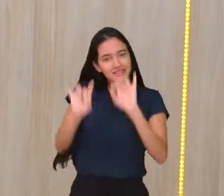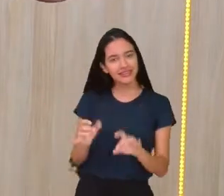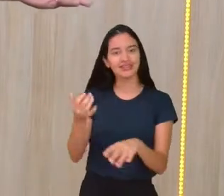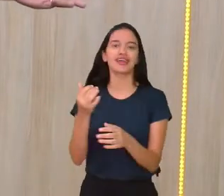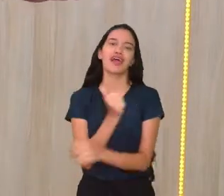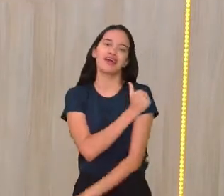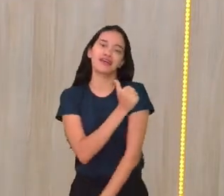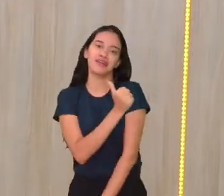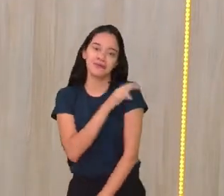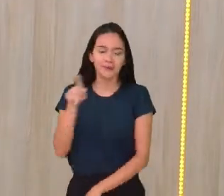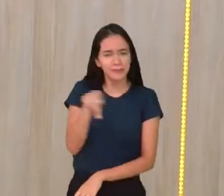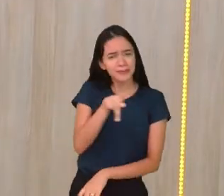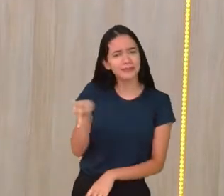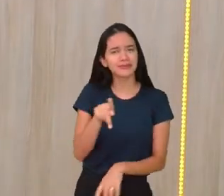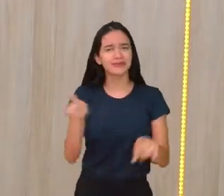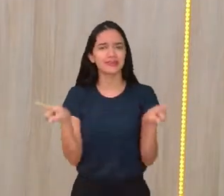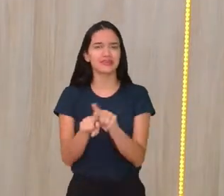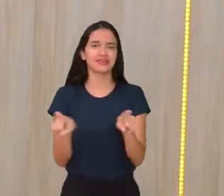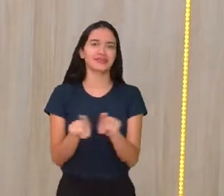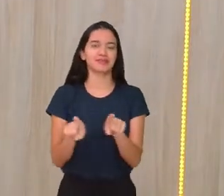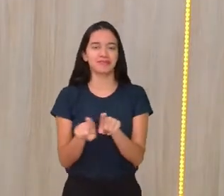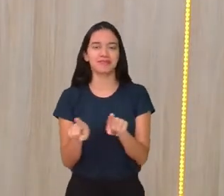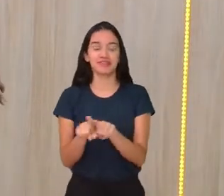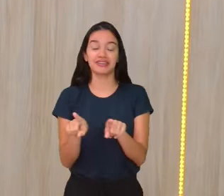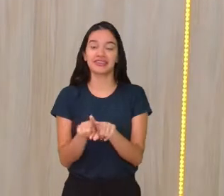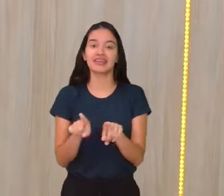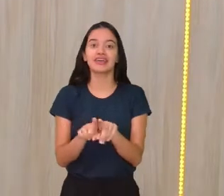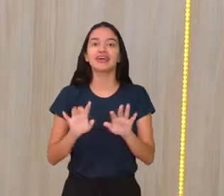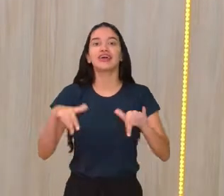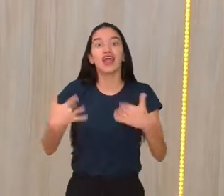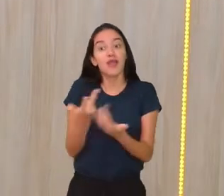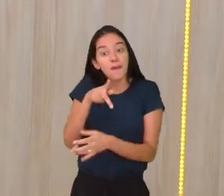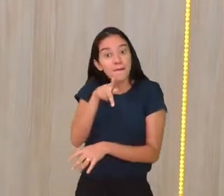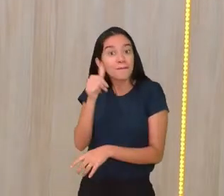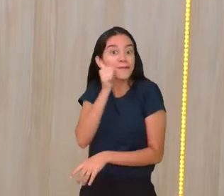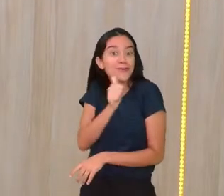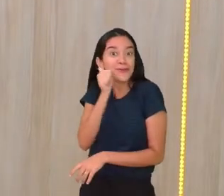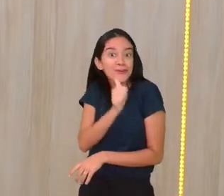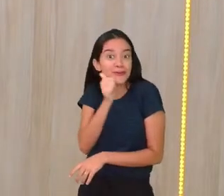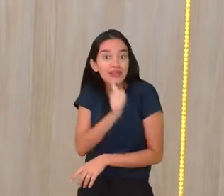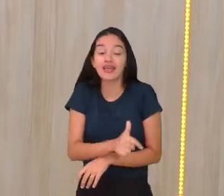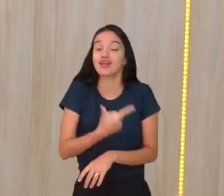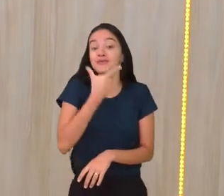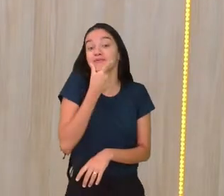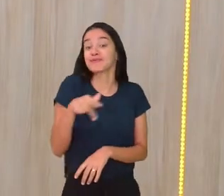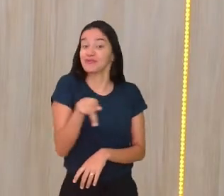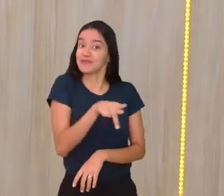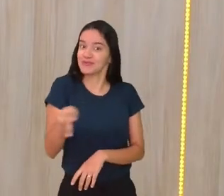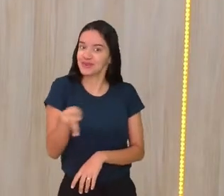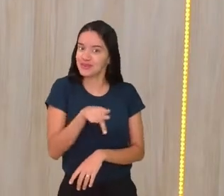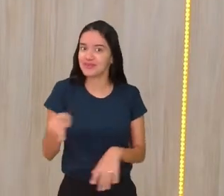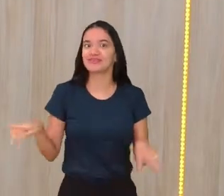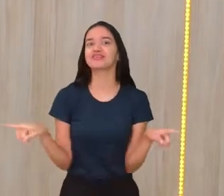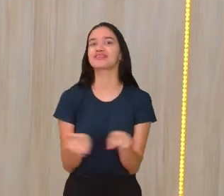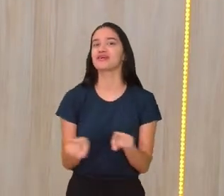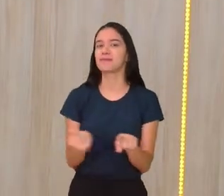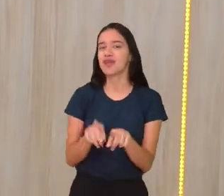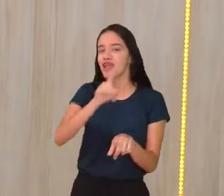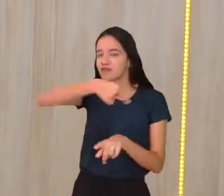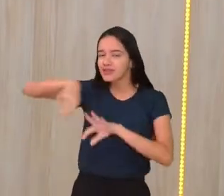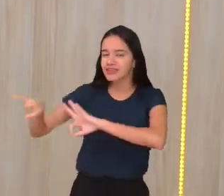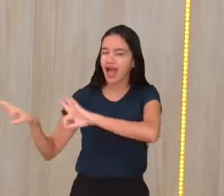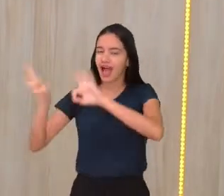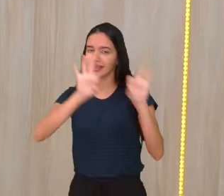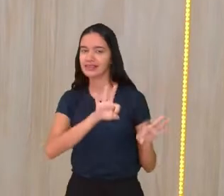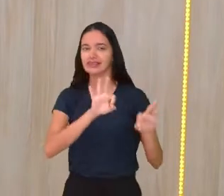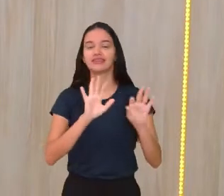você, queridíssima professor. Queridíssima professora, queridíssima professora e queridíssimo professor. Aí vocês assistem a